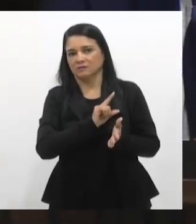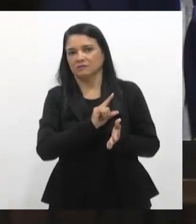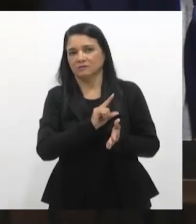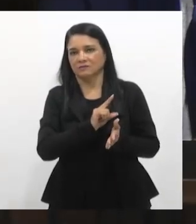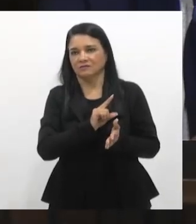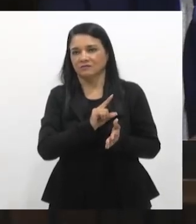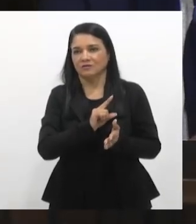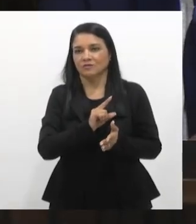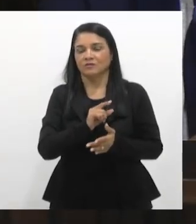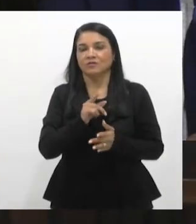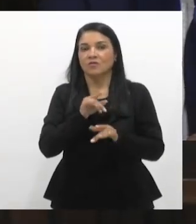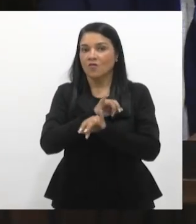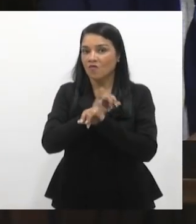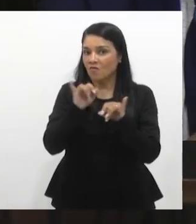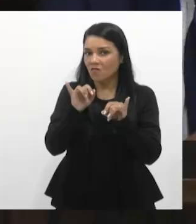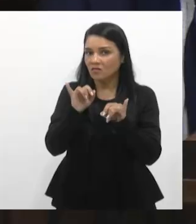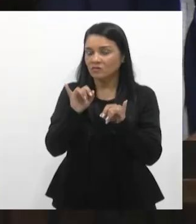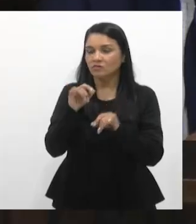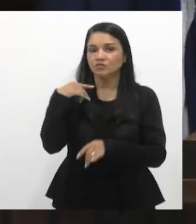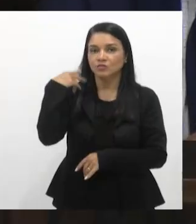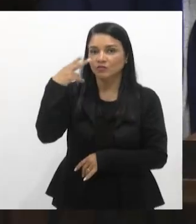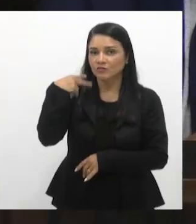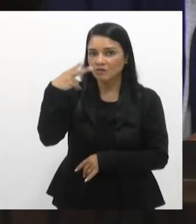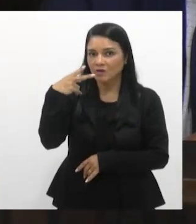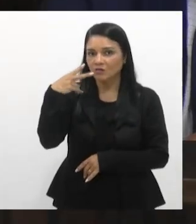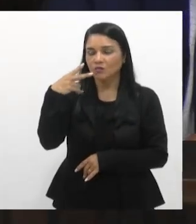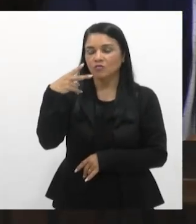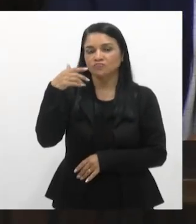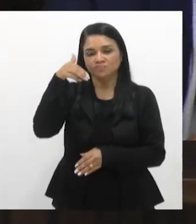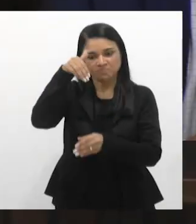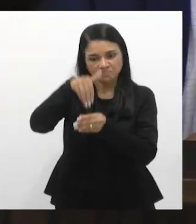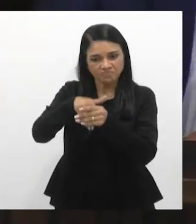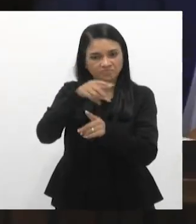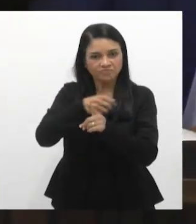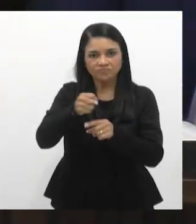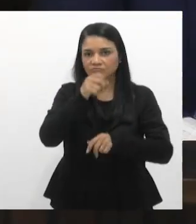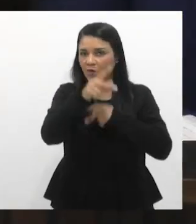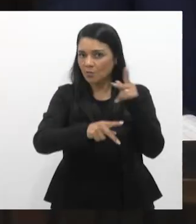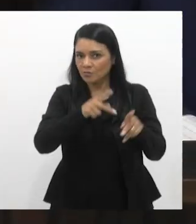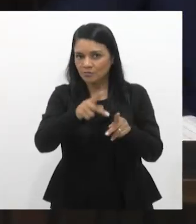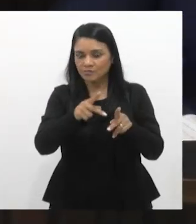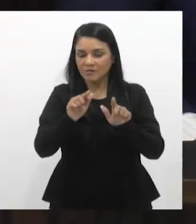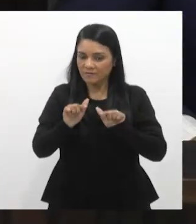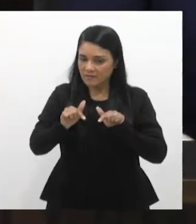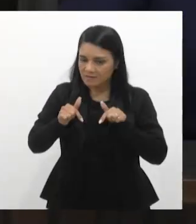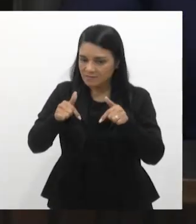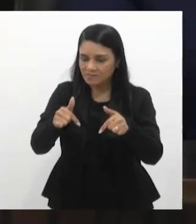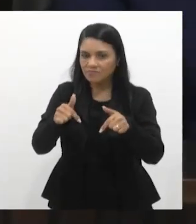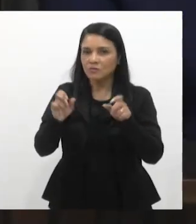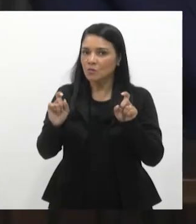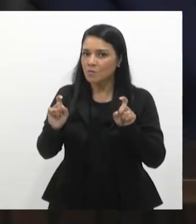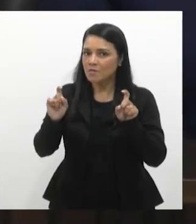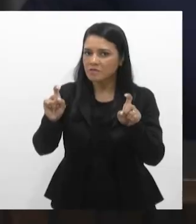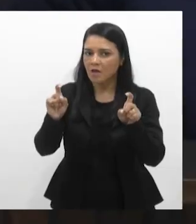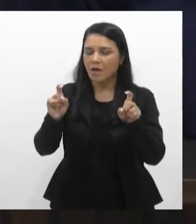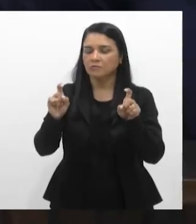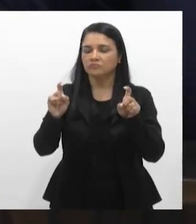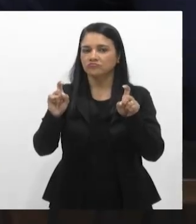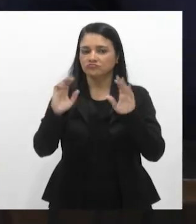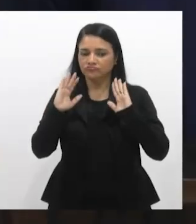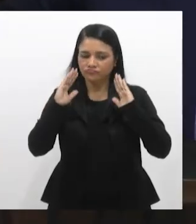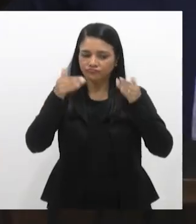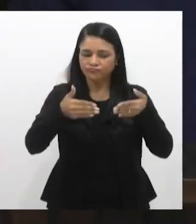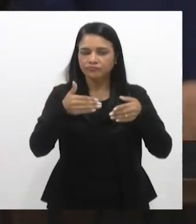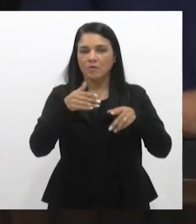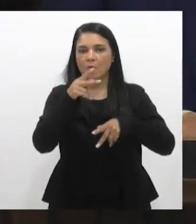falando de um parlamentar eleito pelo voto popular e que estava exercendo o seu mandato em favor da população. Então,